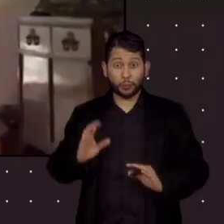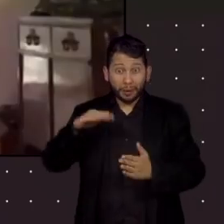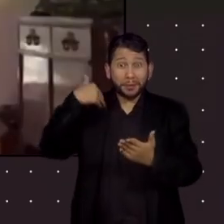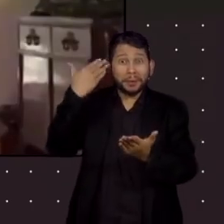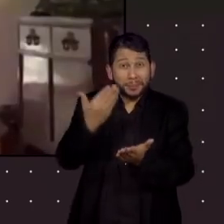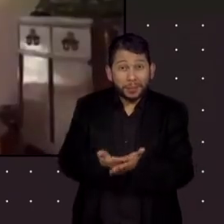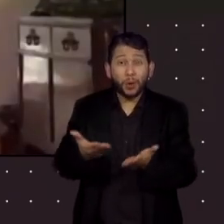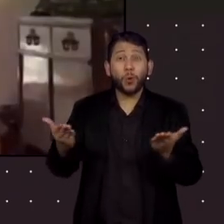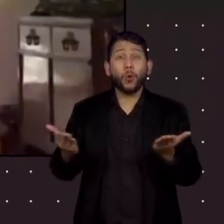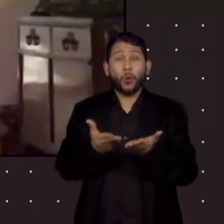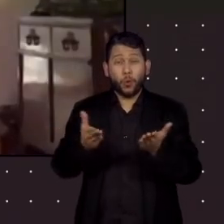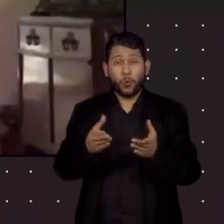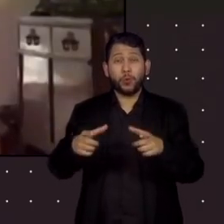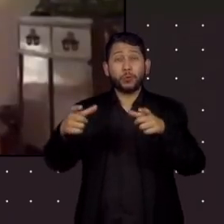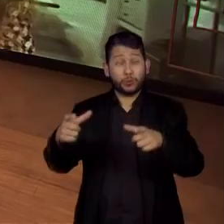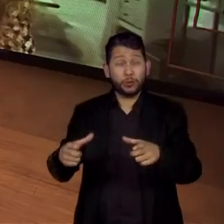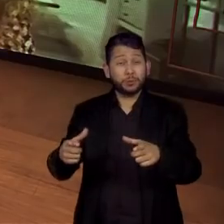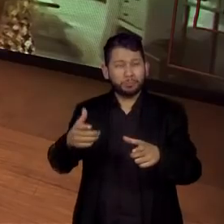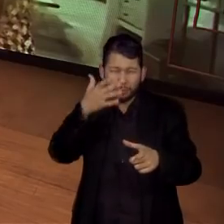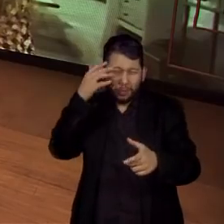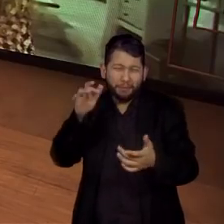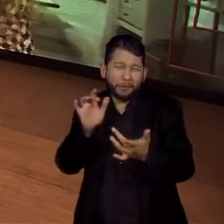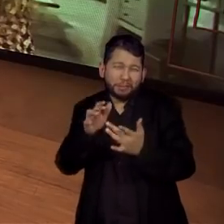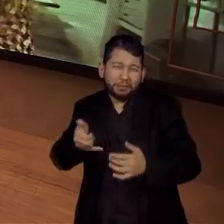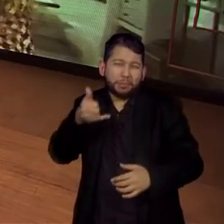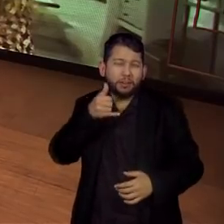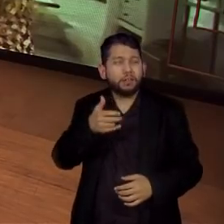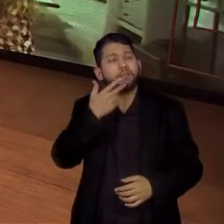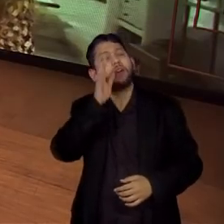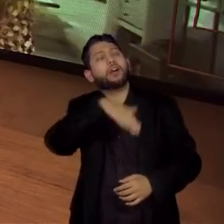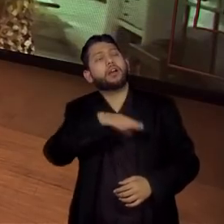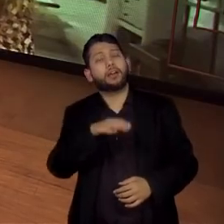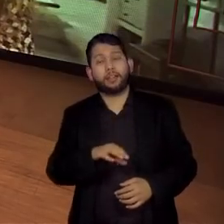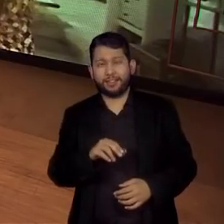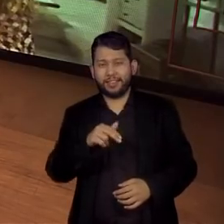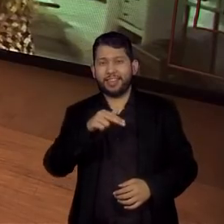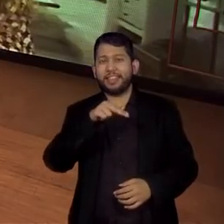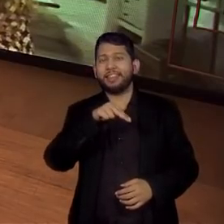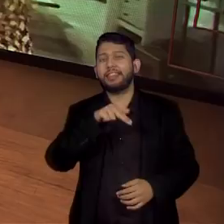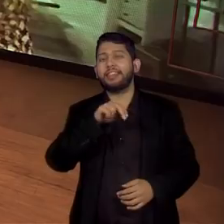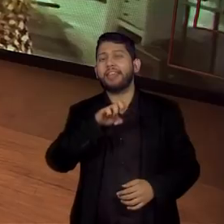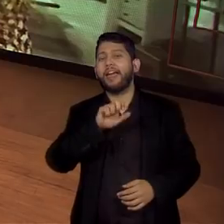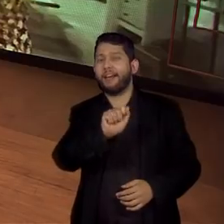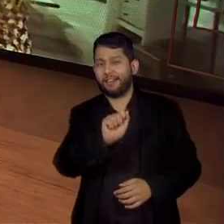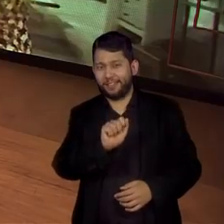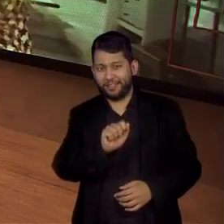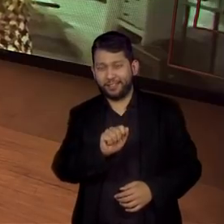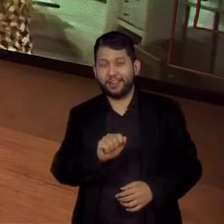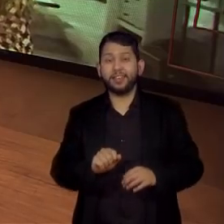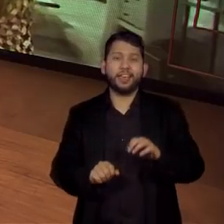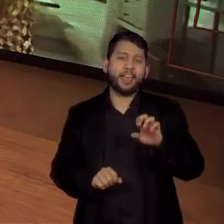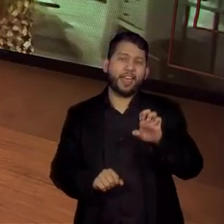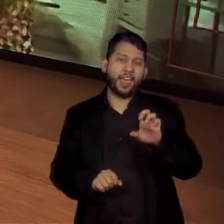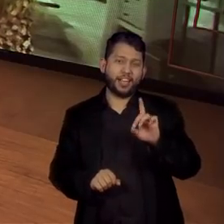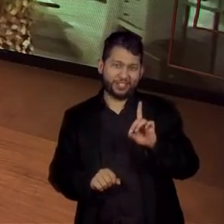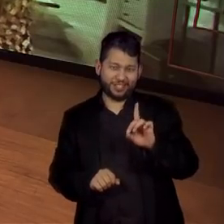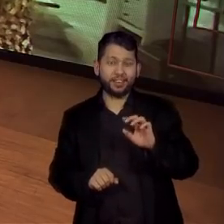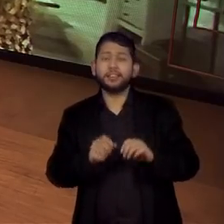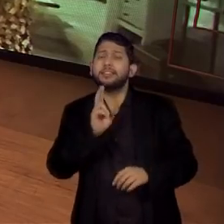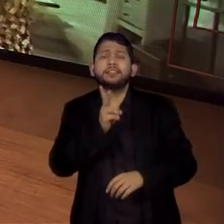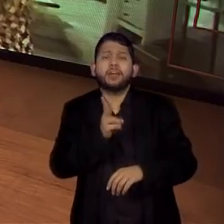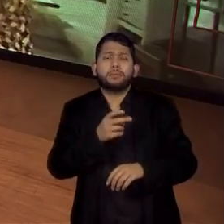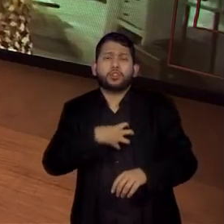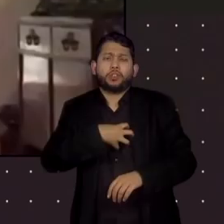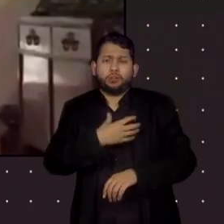o Egberto, quando liga para mim, de vez em quando, fala assim, Leia, me chama de Leia, né? Eu chamo ele de Egg, né? Nós temos uma relação muito